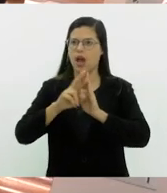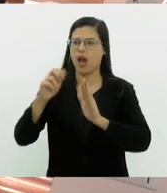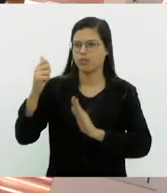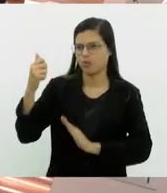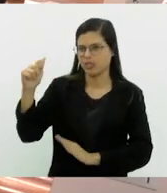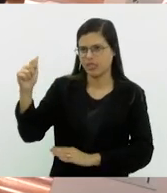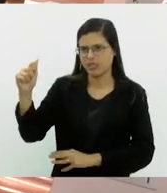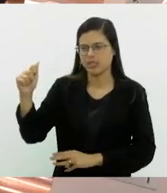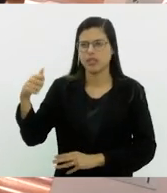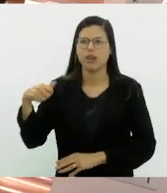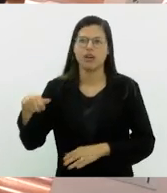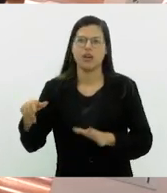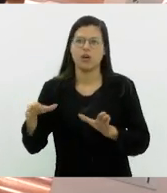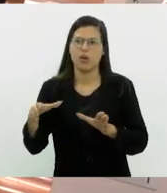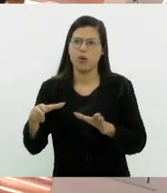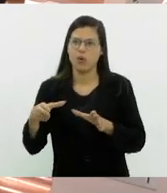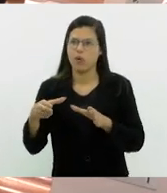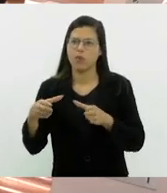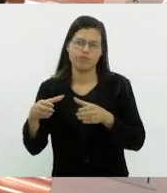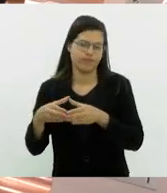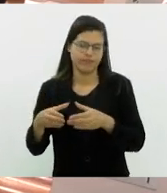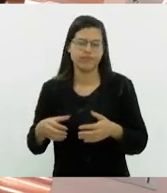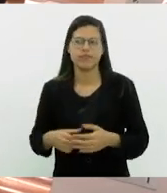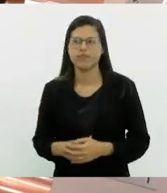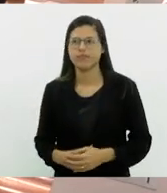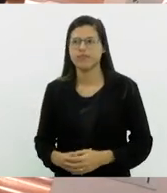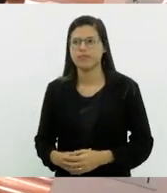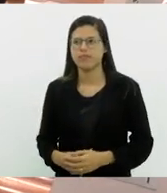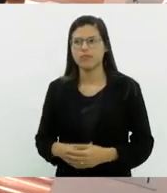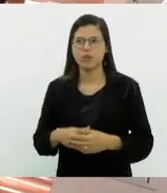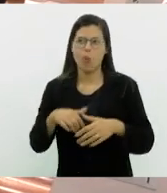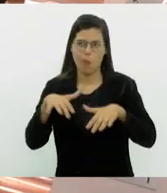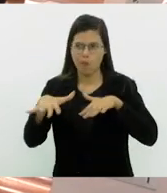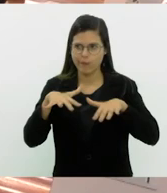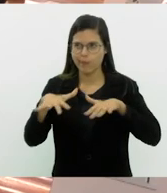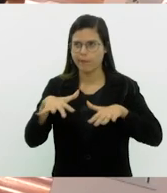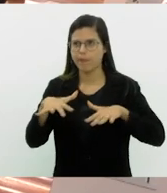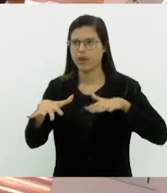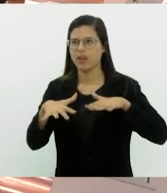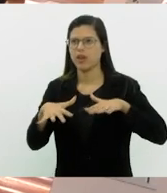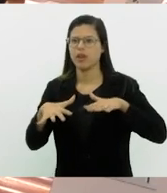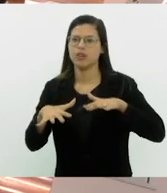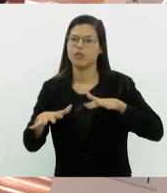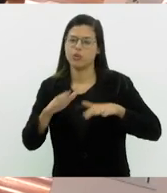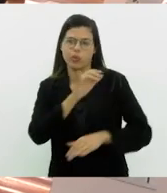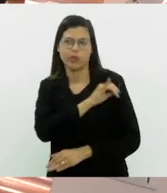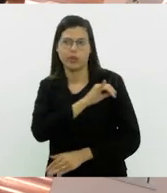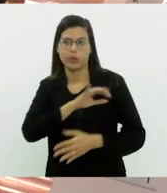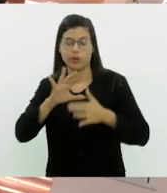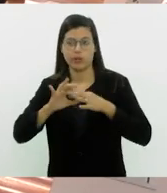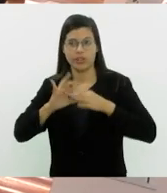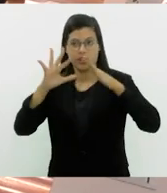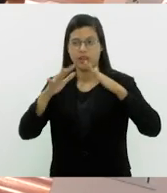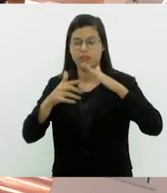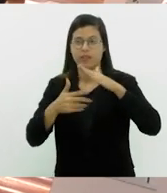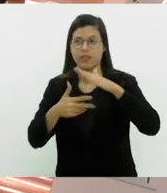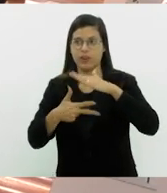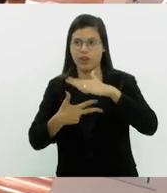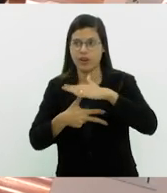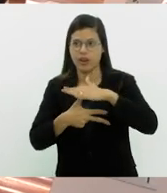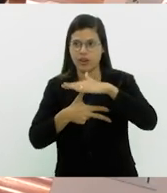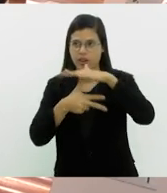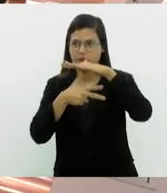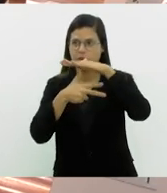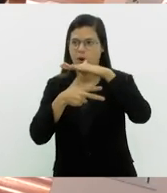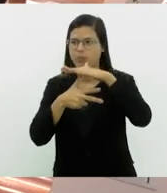as associações, né, a sociedade civil, os vizinhos aqui. Perfeito. O movimento, né? Rio Livre sem helicóptero. Rio Livre de helicóptero, sem